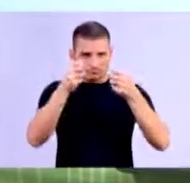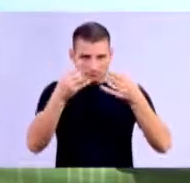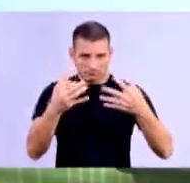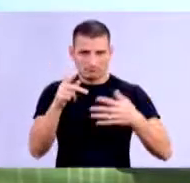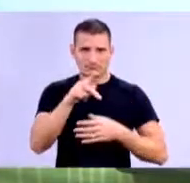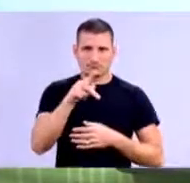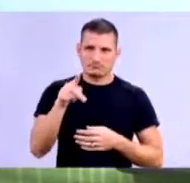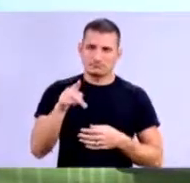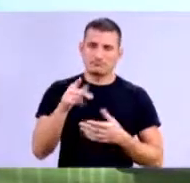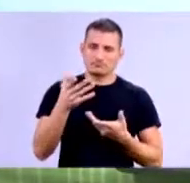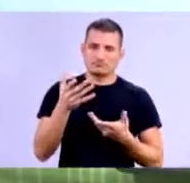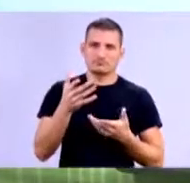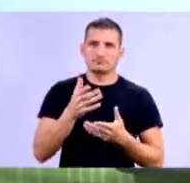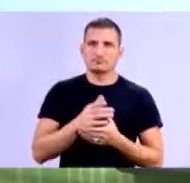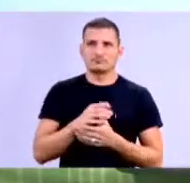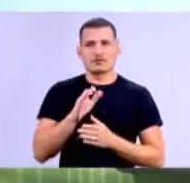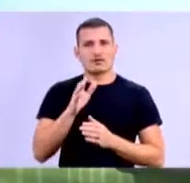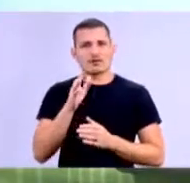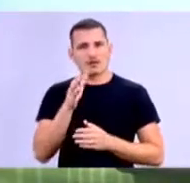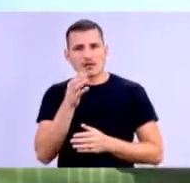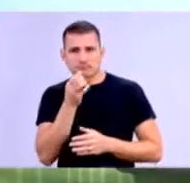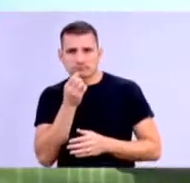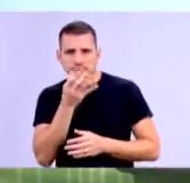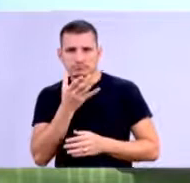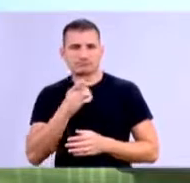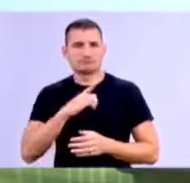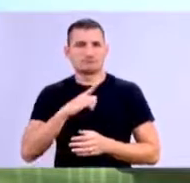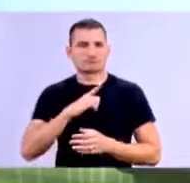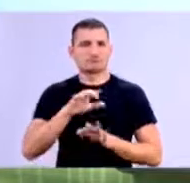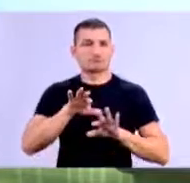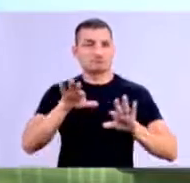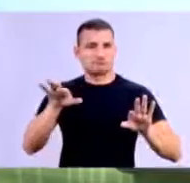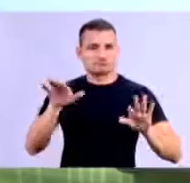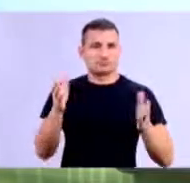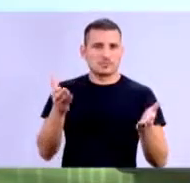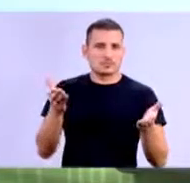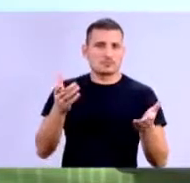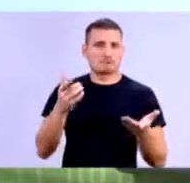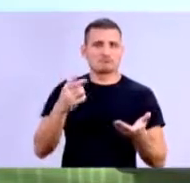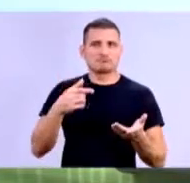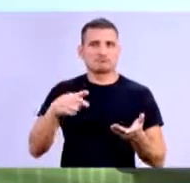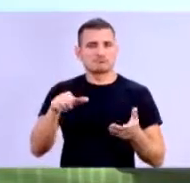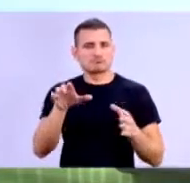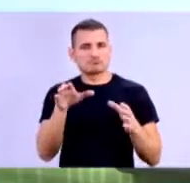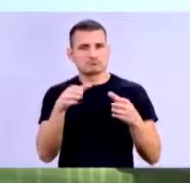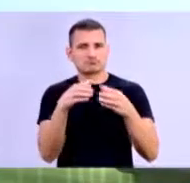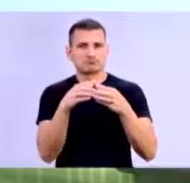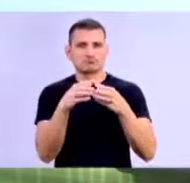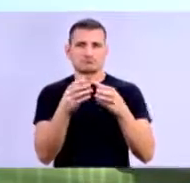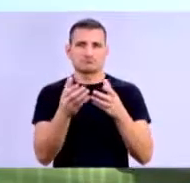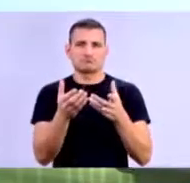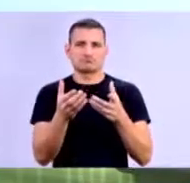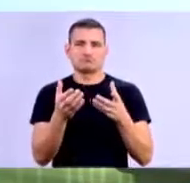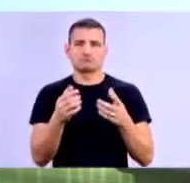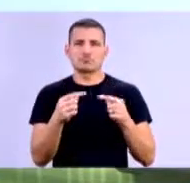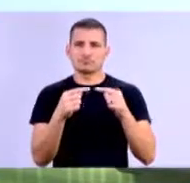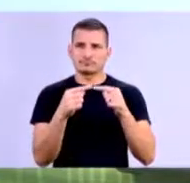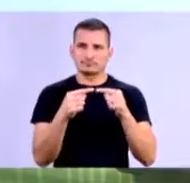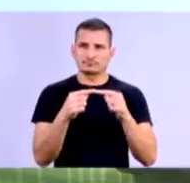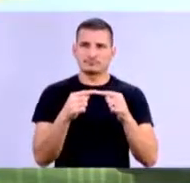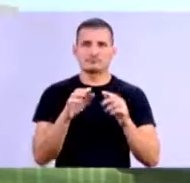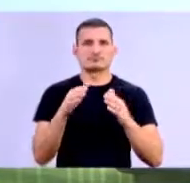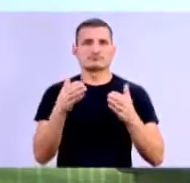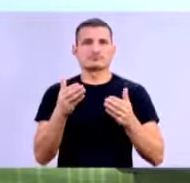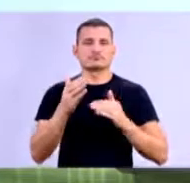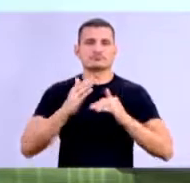de te explicar já são boas separadamente, você imagina esse combo. Imagina qual profissional que não